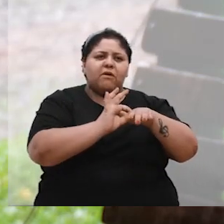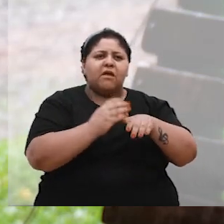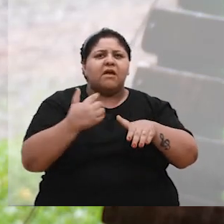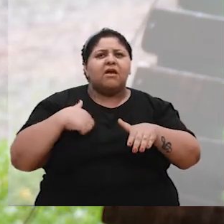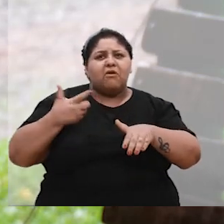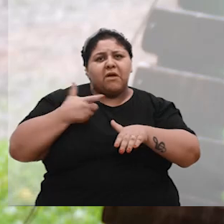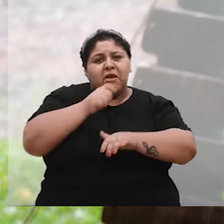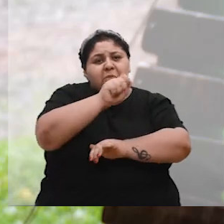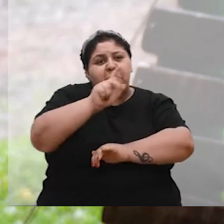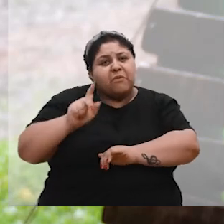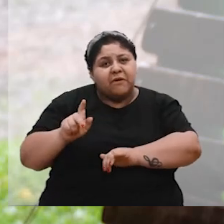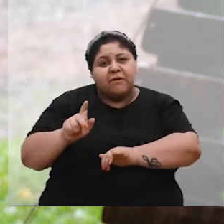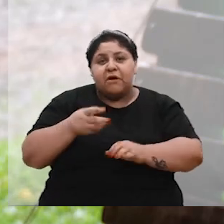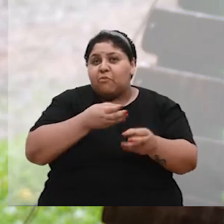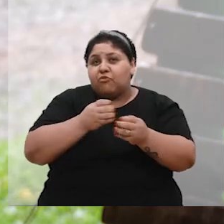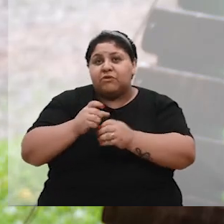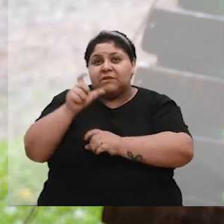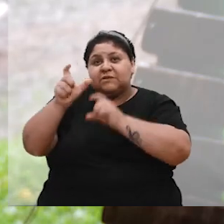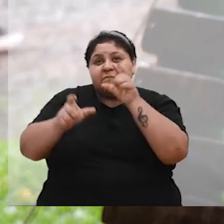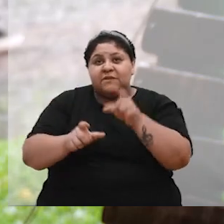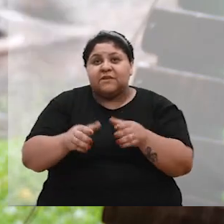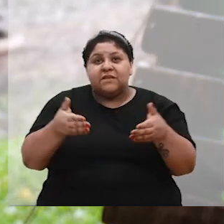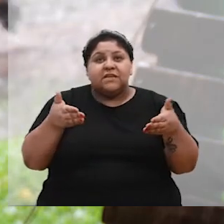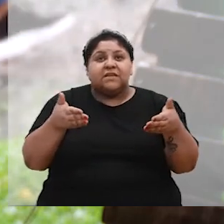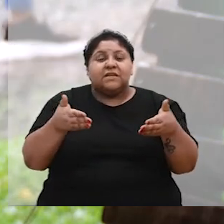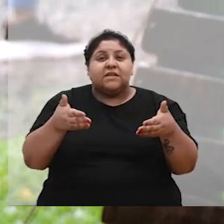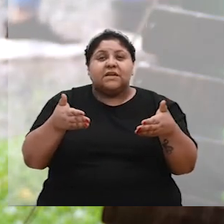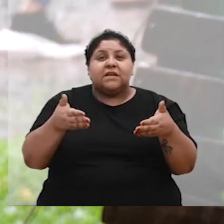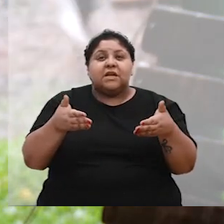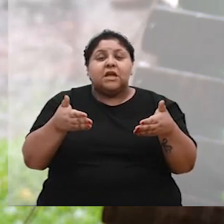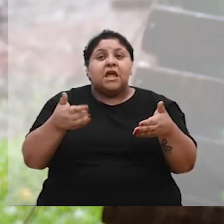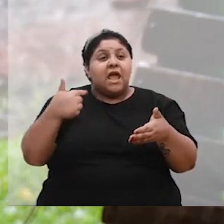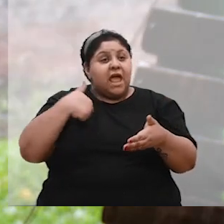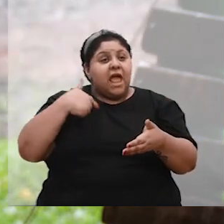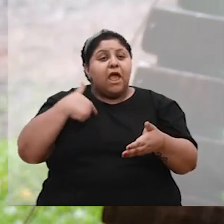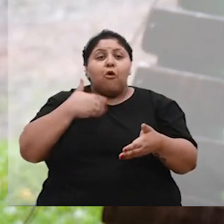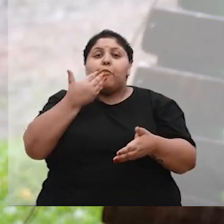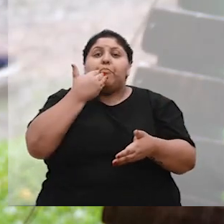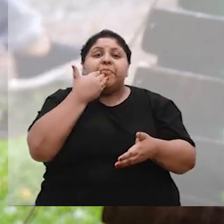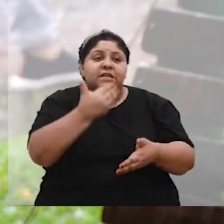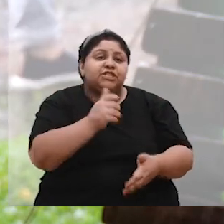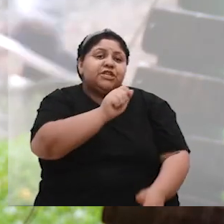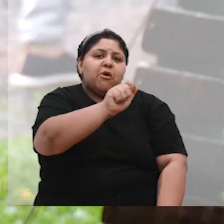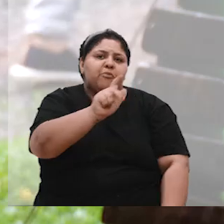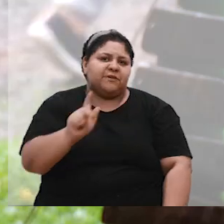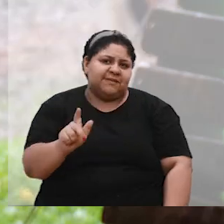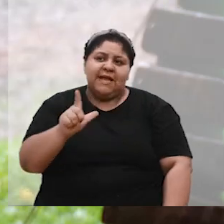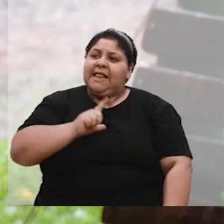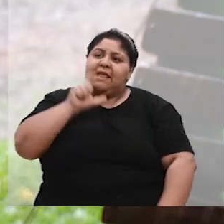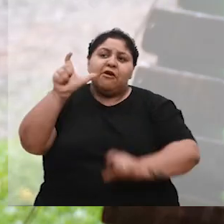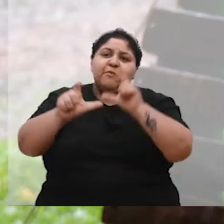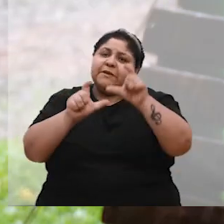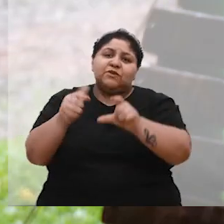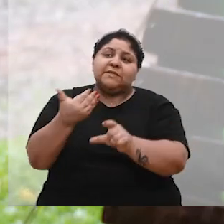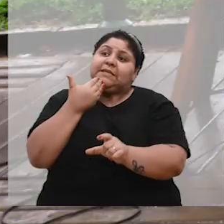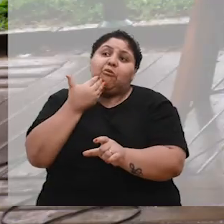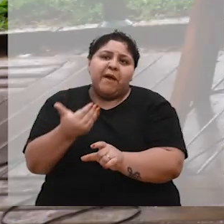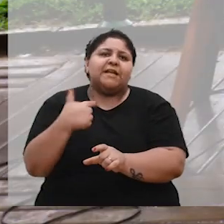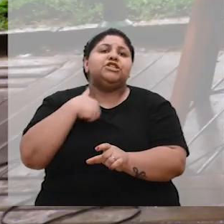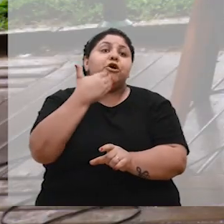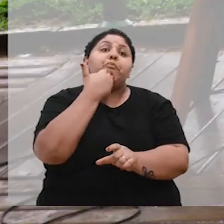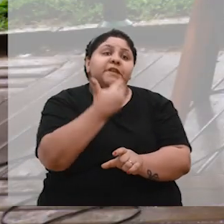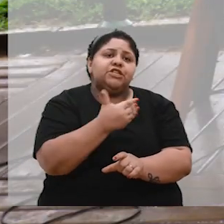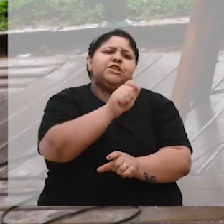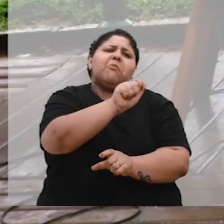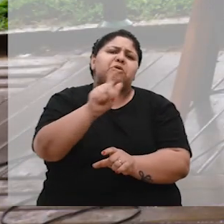me aposentar. Muita gente estava sendo aposentada sem querer, mas eu fui lá e pedi para ser aposentada. Aí fui para casa,